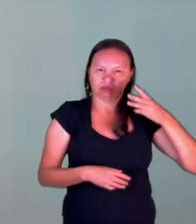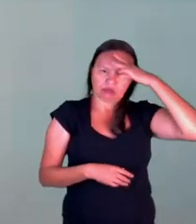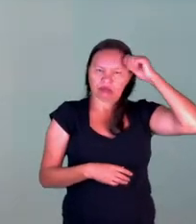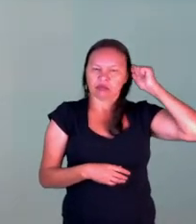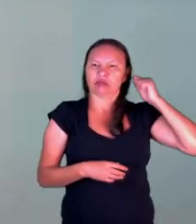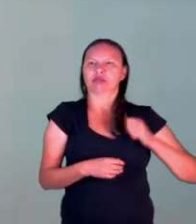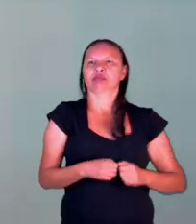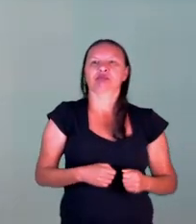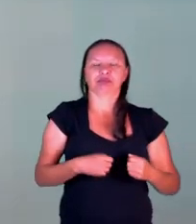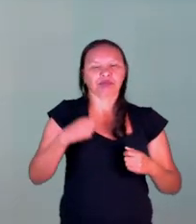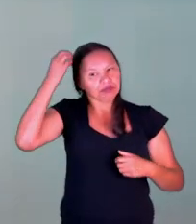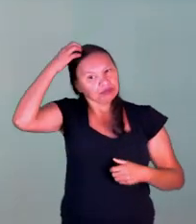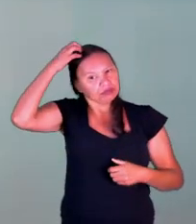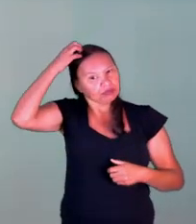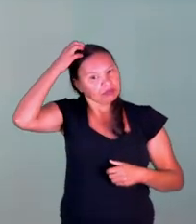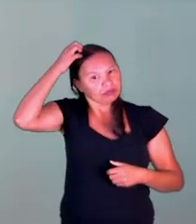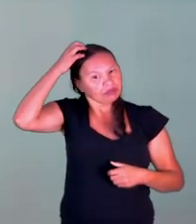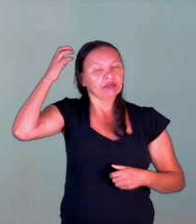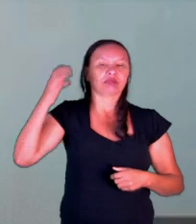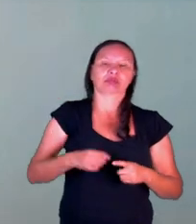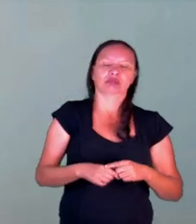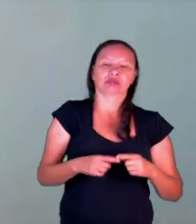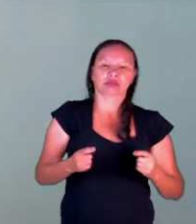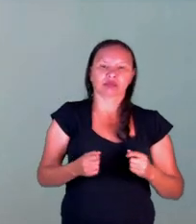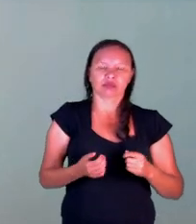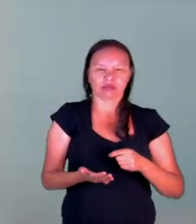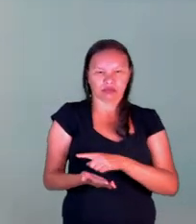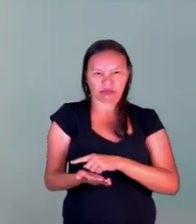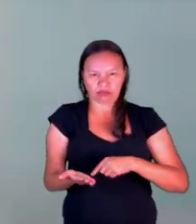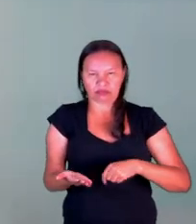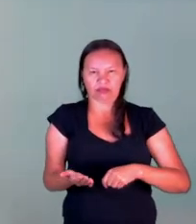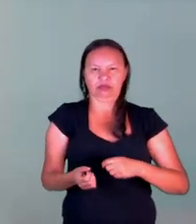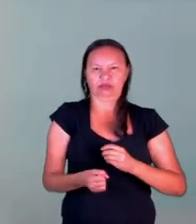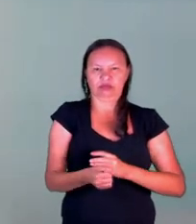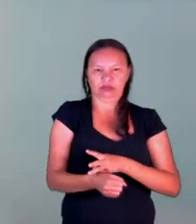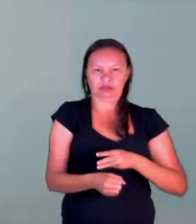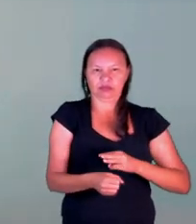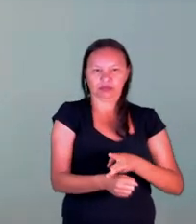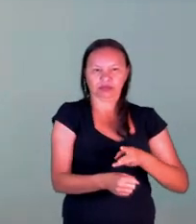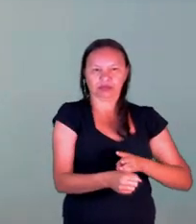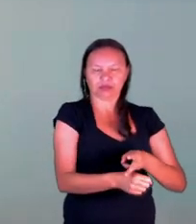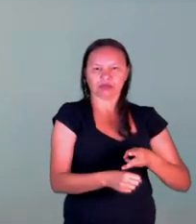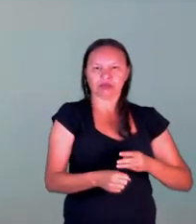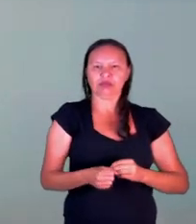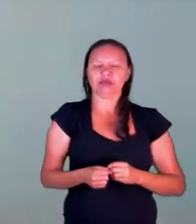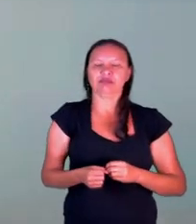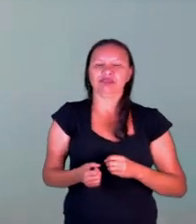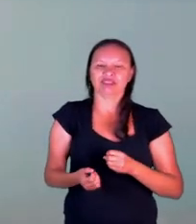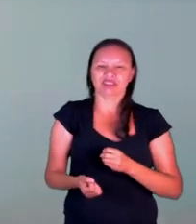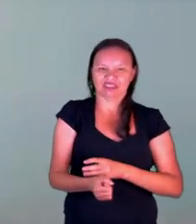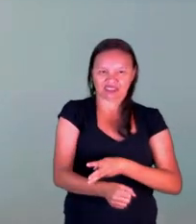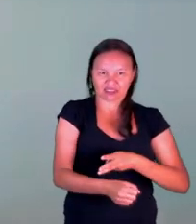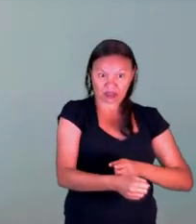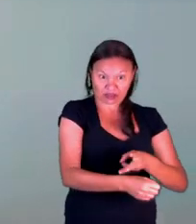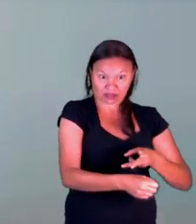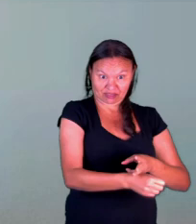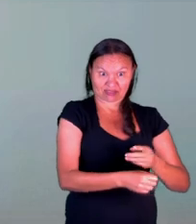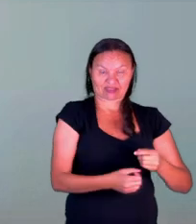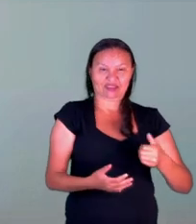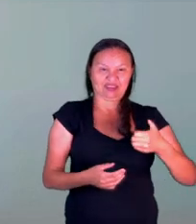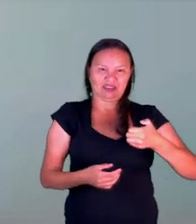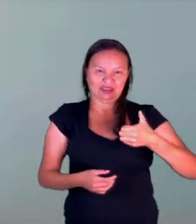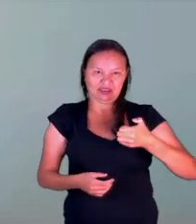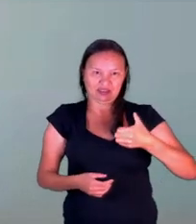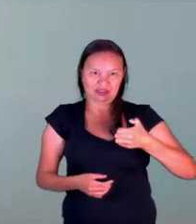E e aí eu eu você quiser anotar meu contato eu já vou eh pode pode pegar a caneta aí ou na telinha é